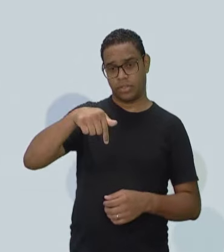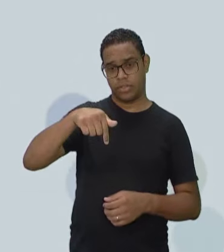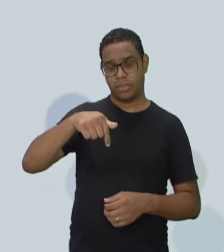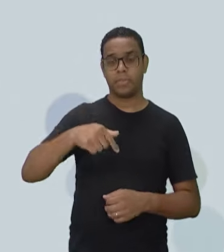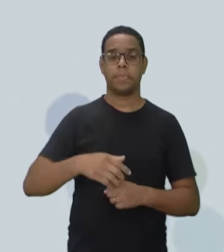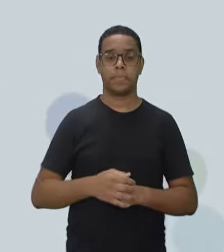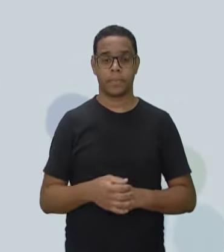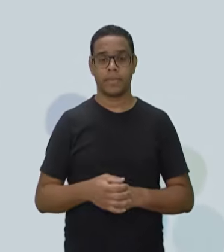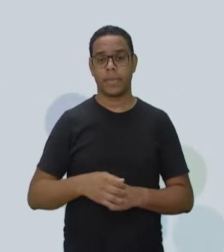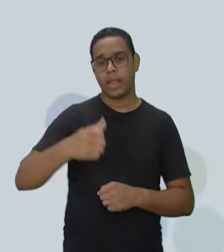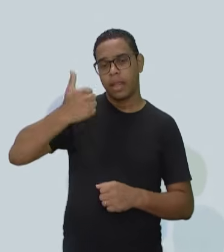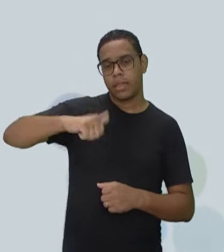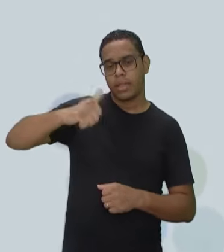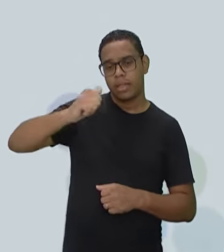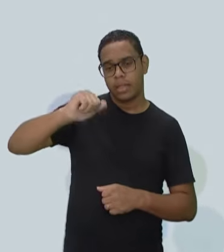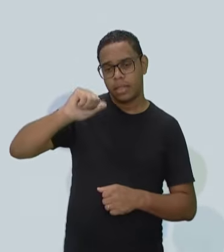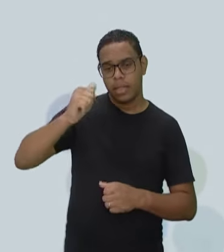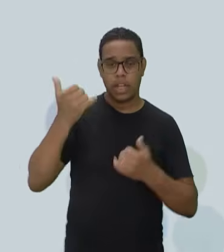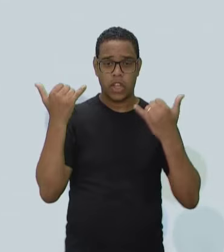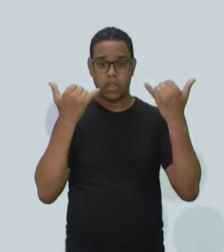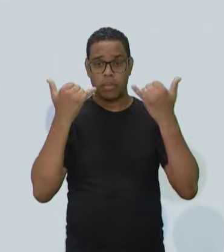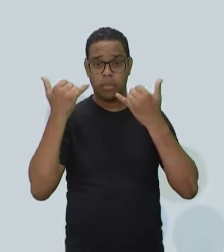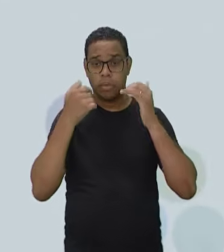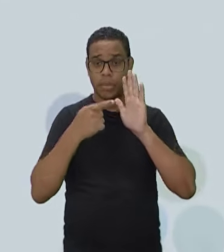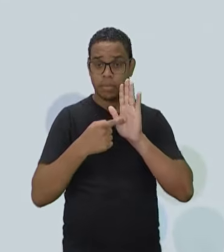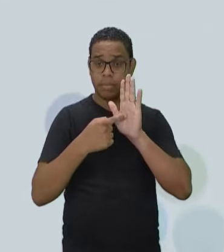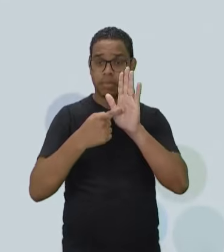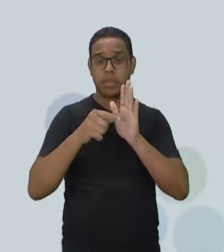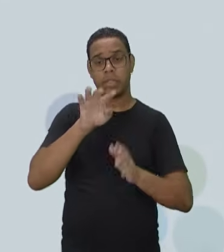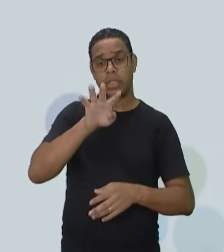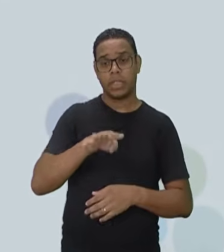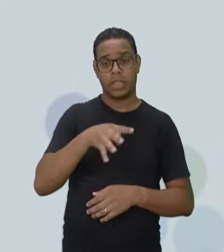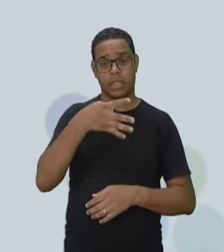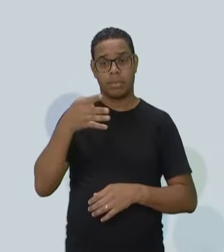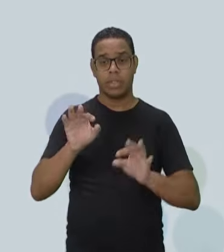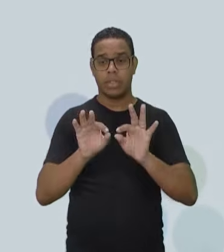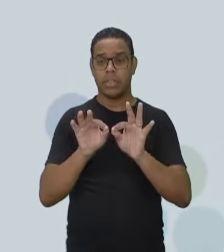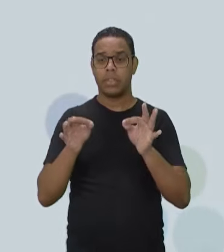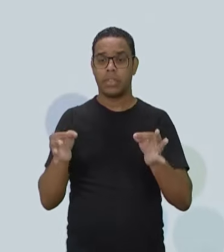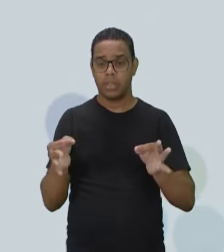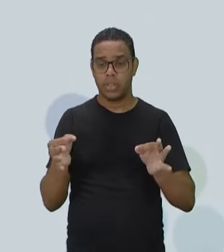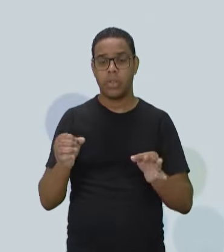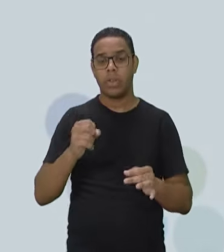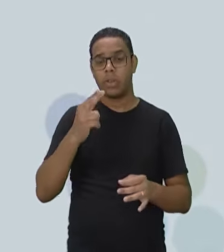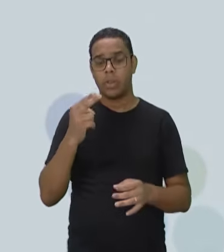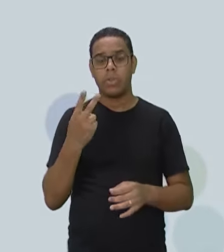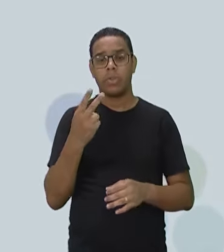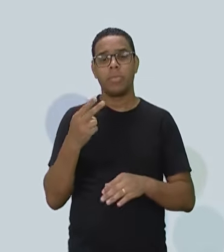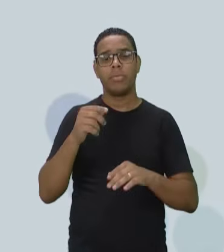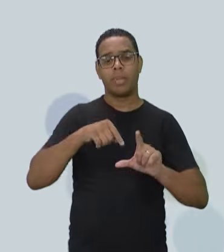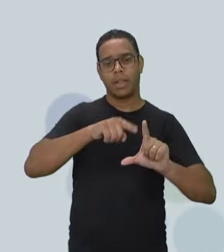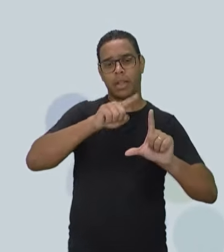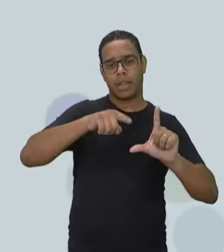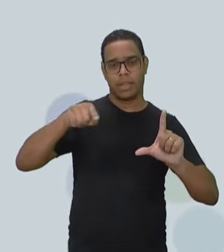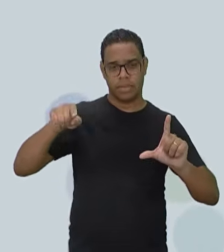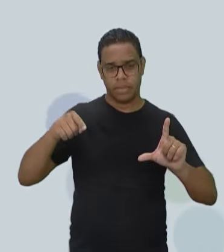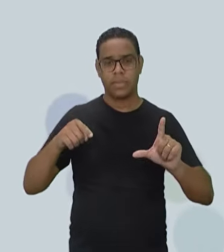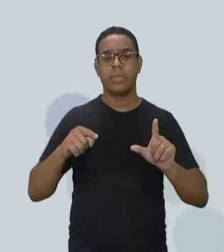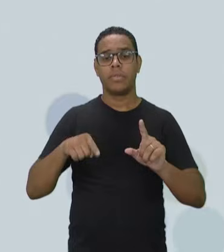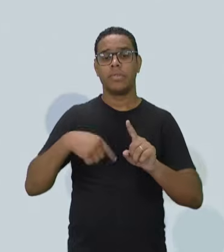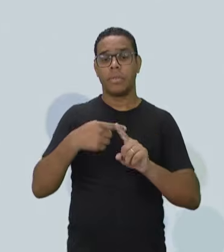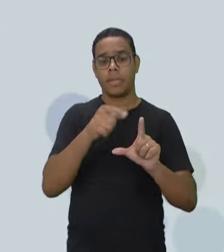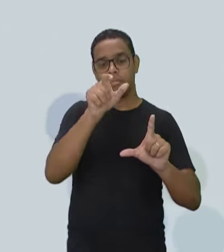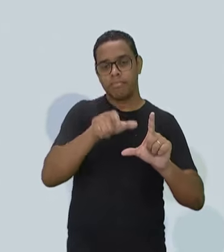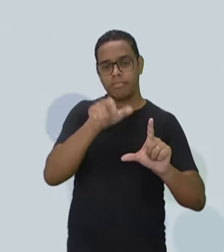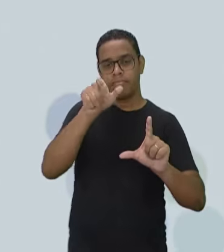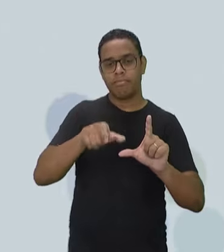7. Analisar dados apresentados em tabelas simples ou de dupla entrada e em gráficos